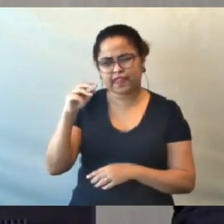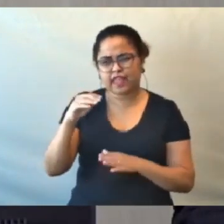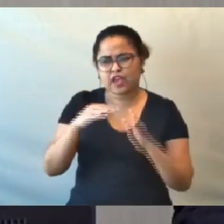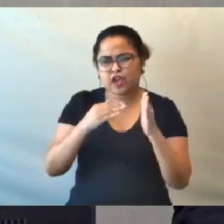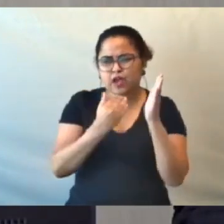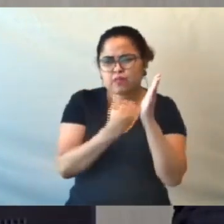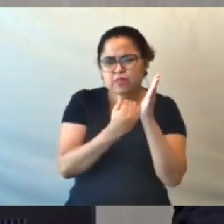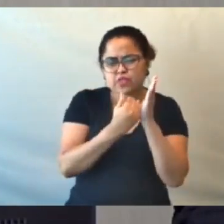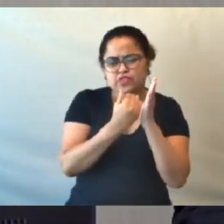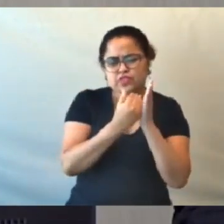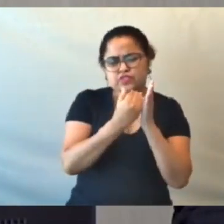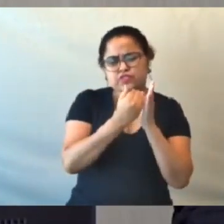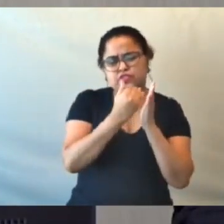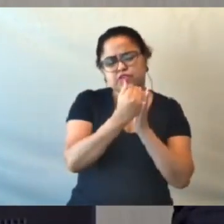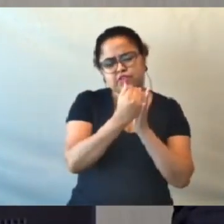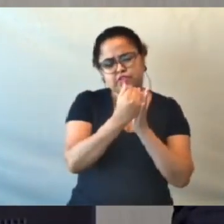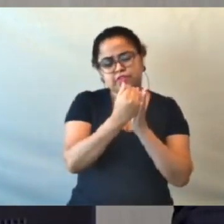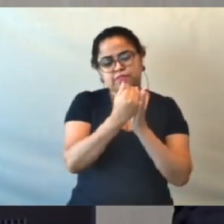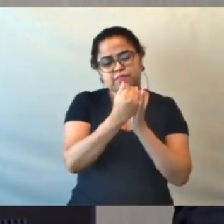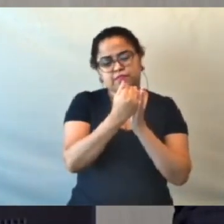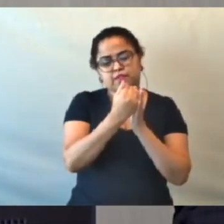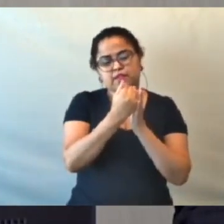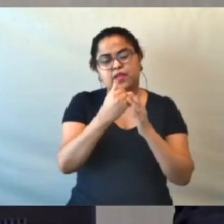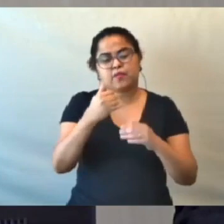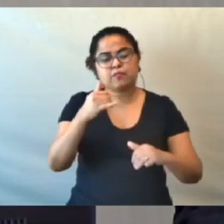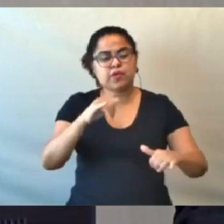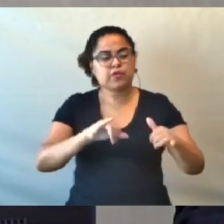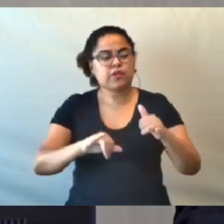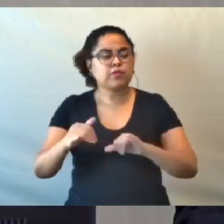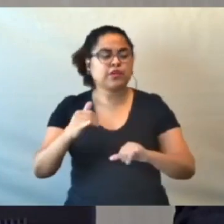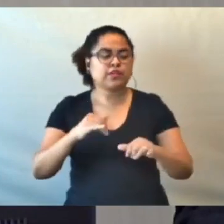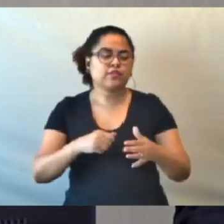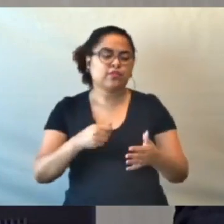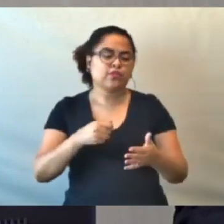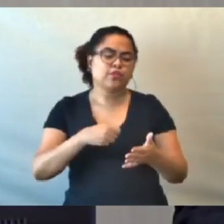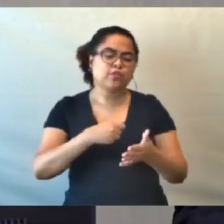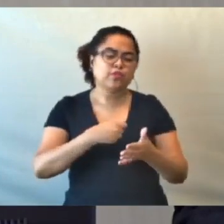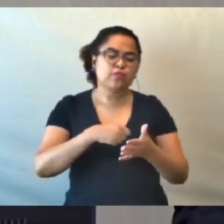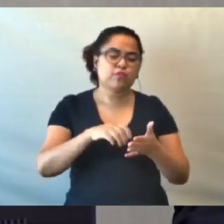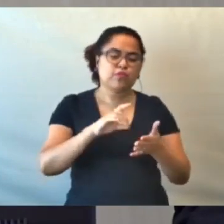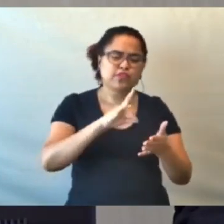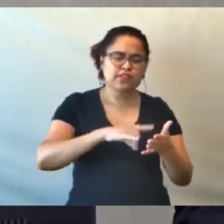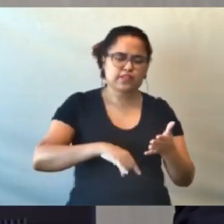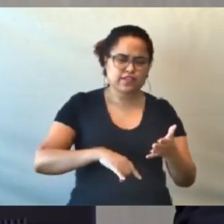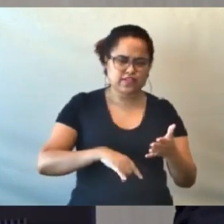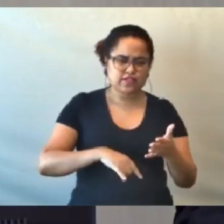pelo laboratório contratado pelo consórcio Pampulha Viva,